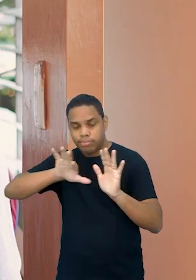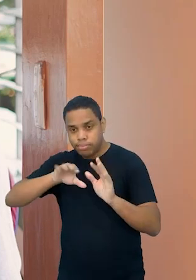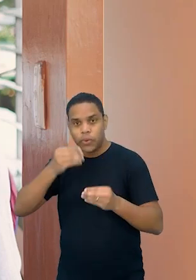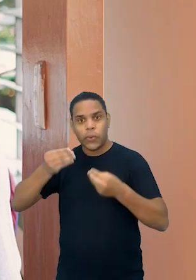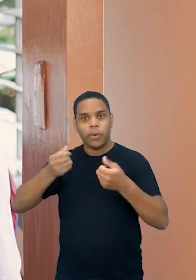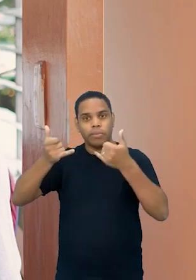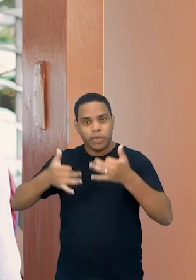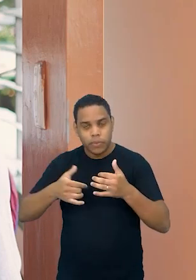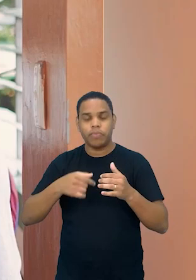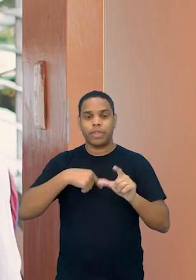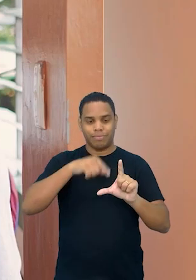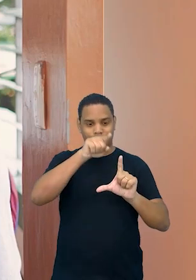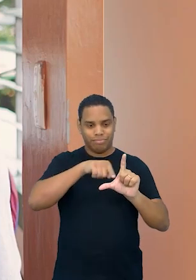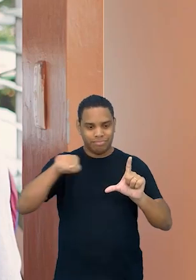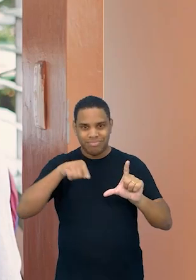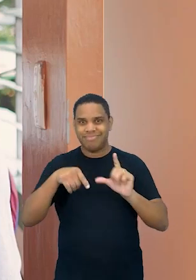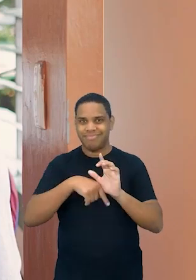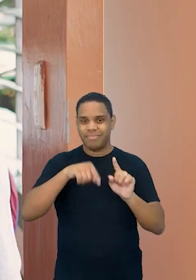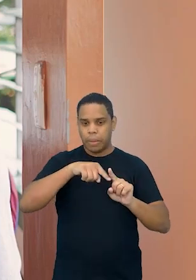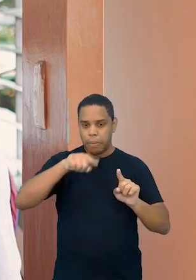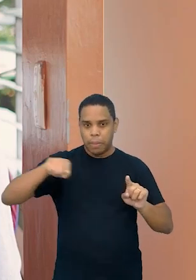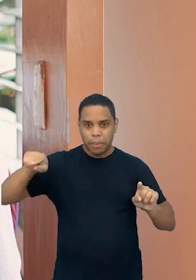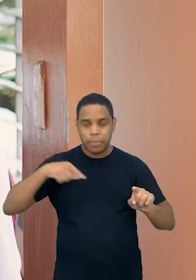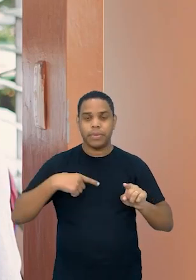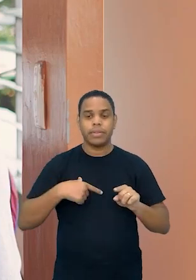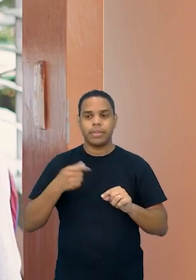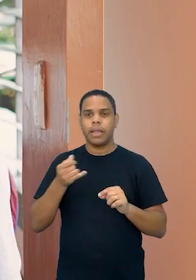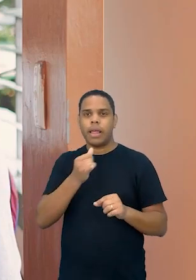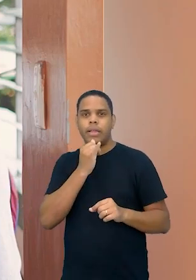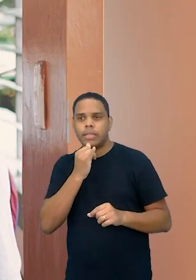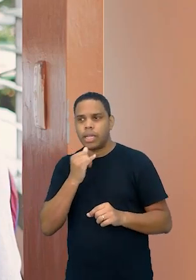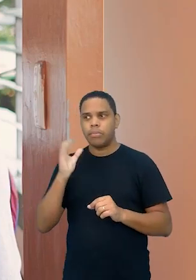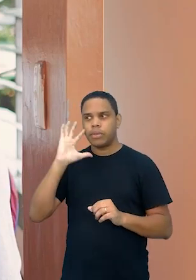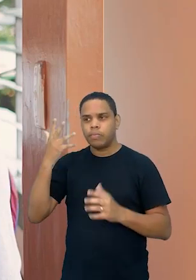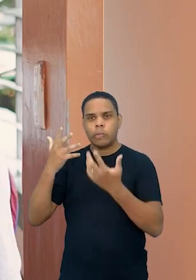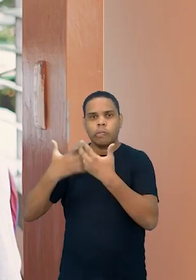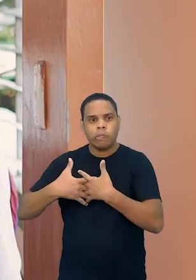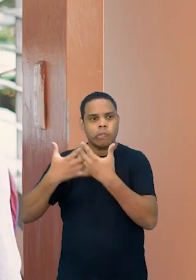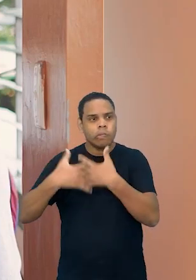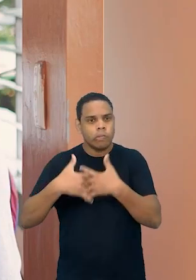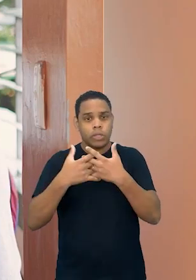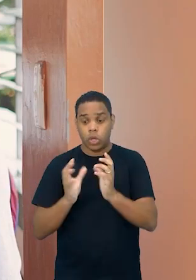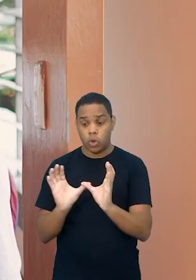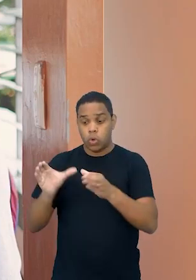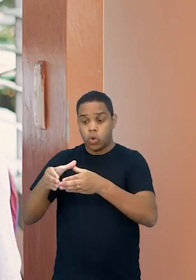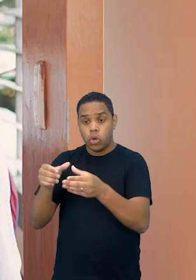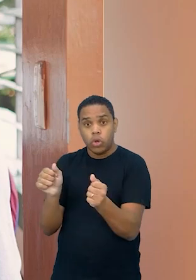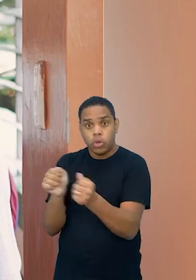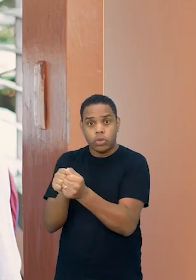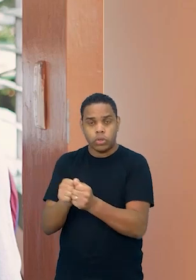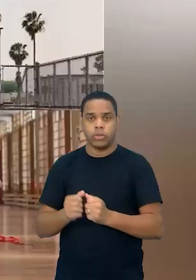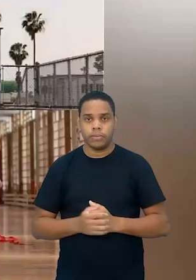eixos X e Y e fossem construindo situações e resoluções coletivamente.